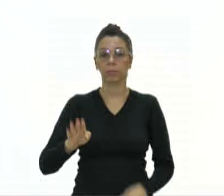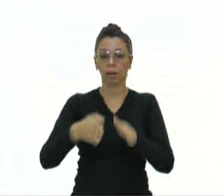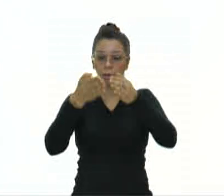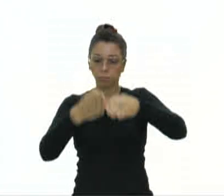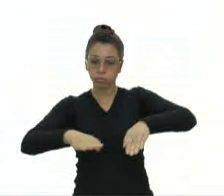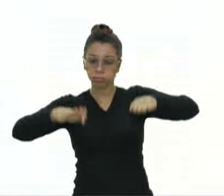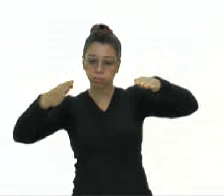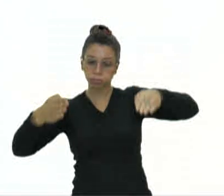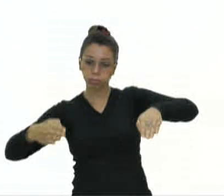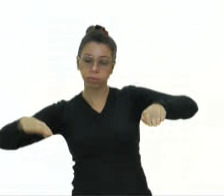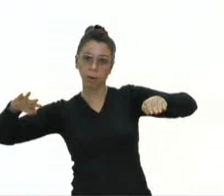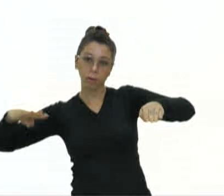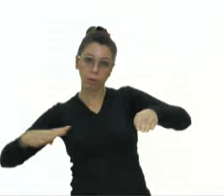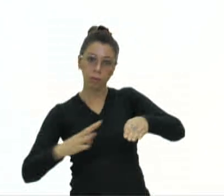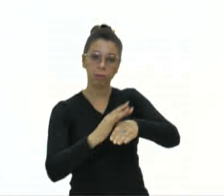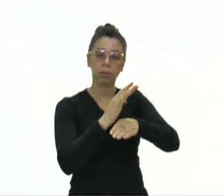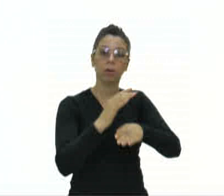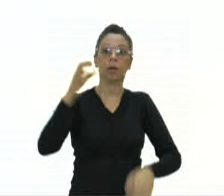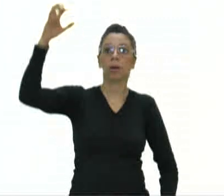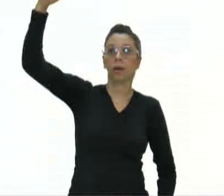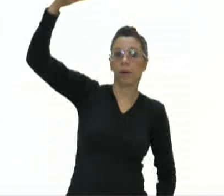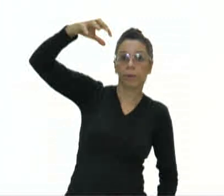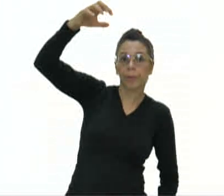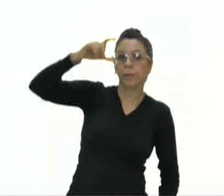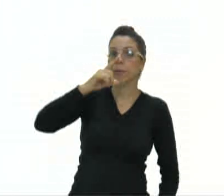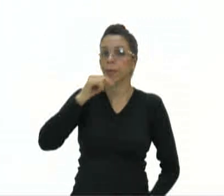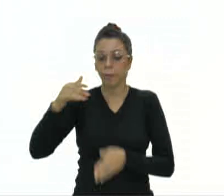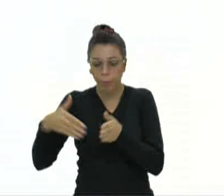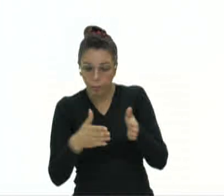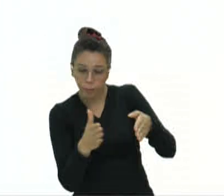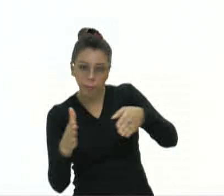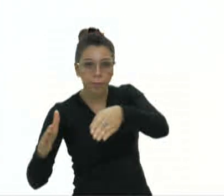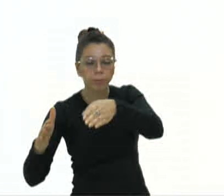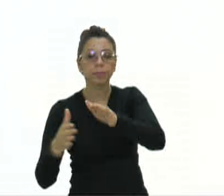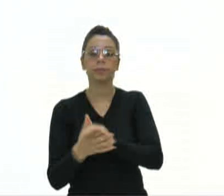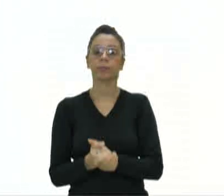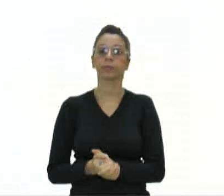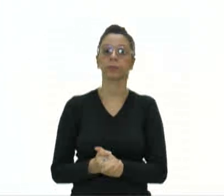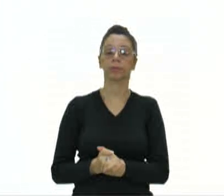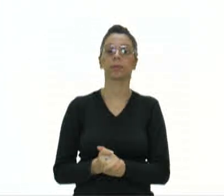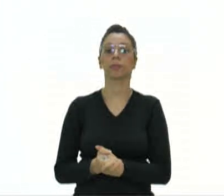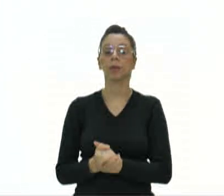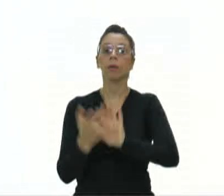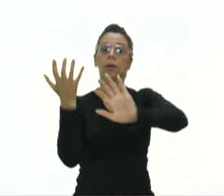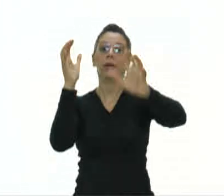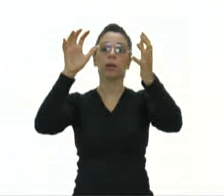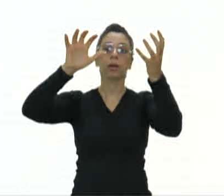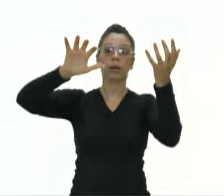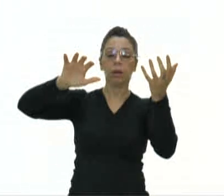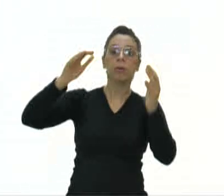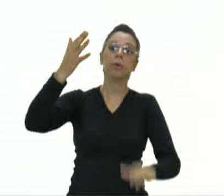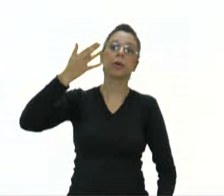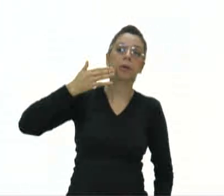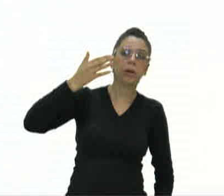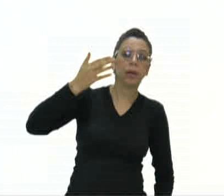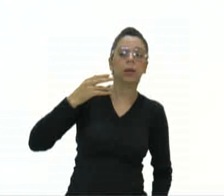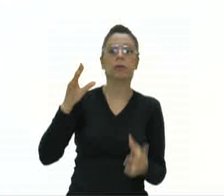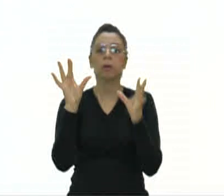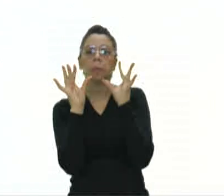e fluviais, que seriam chuva e rio, é marcante nas regiões de climas tropicais, quentes e